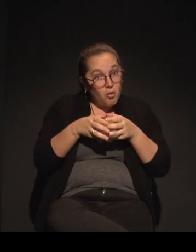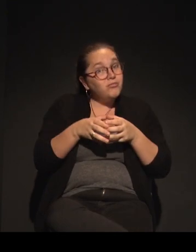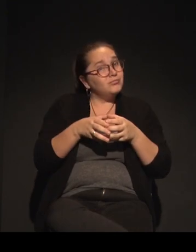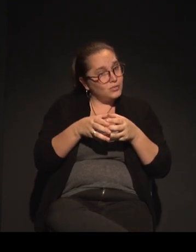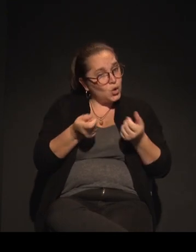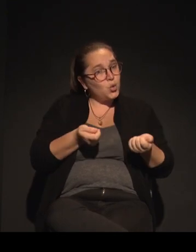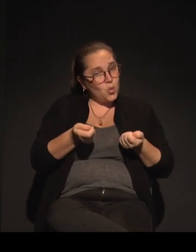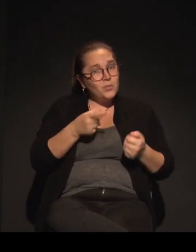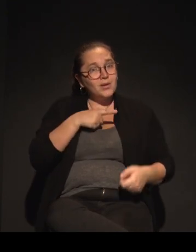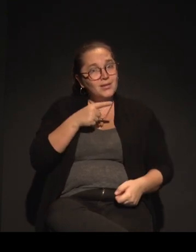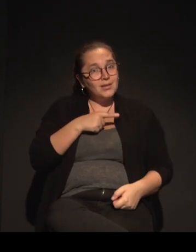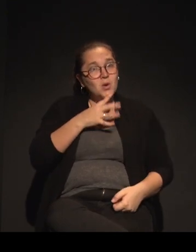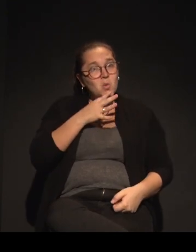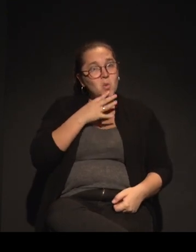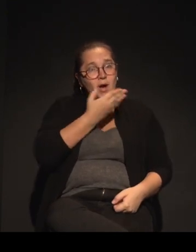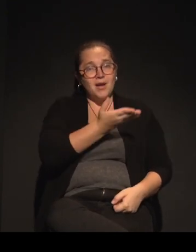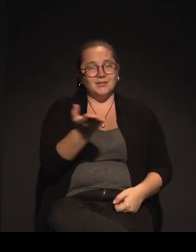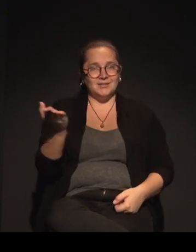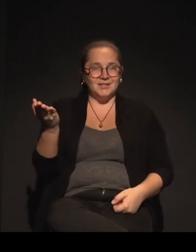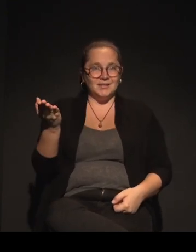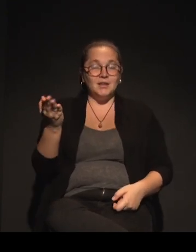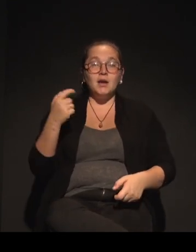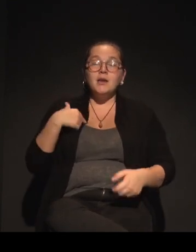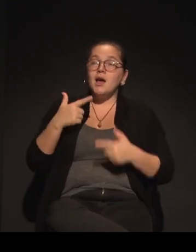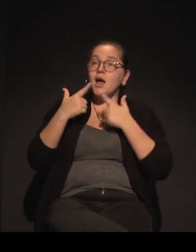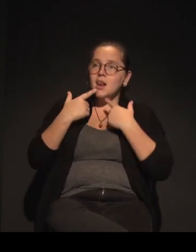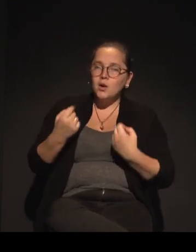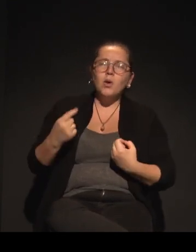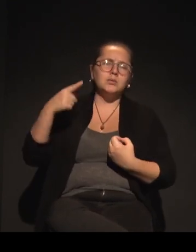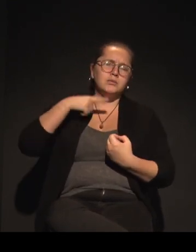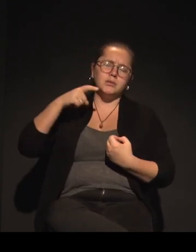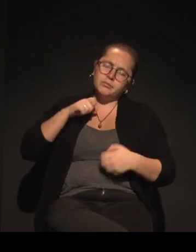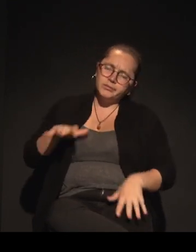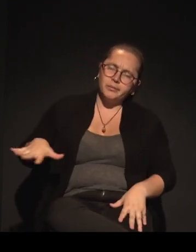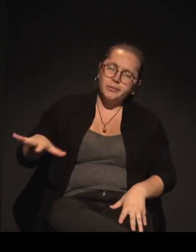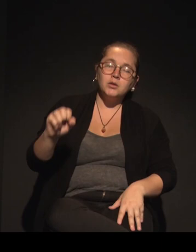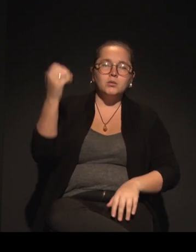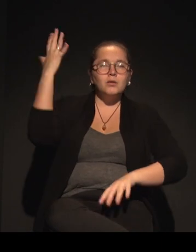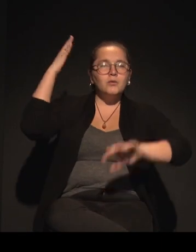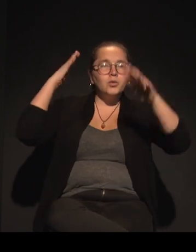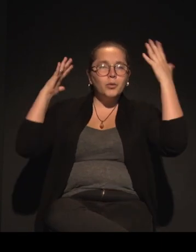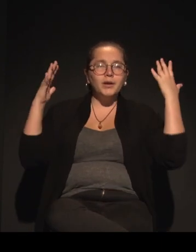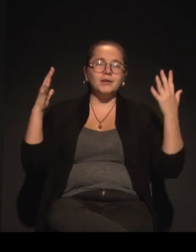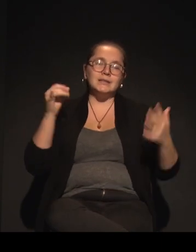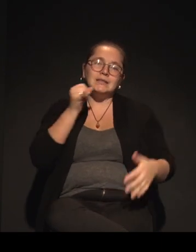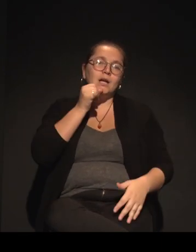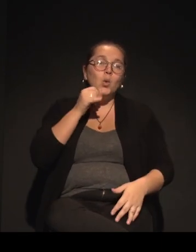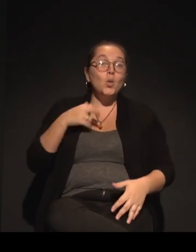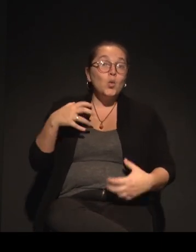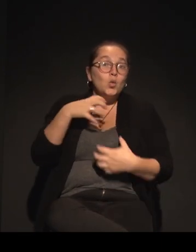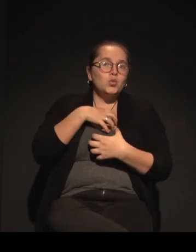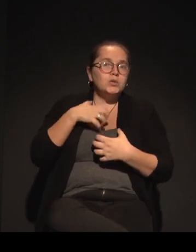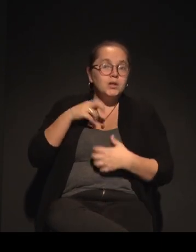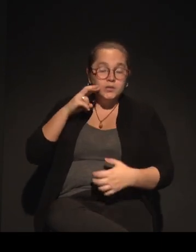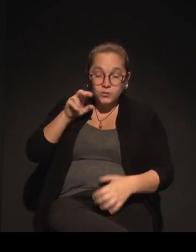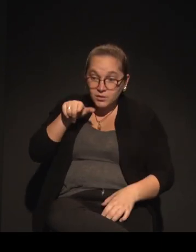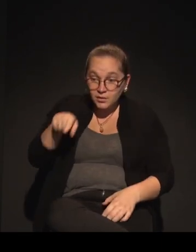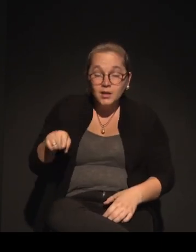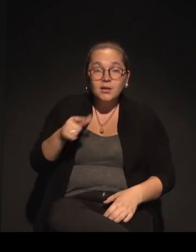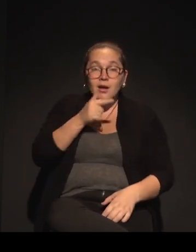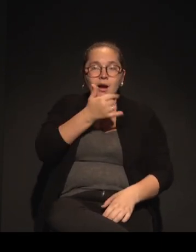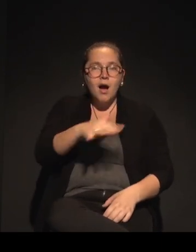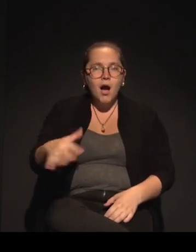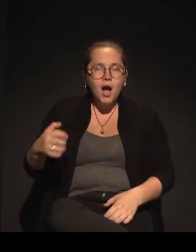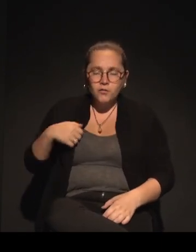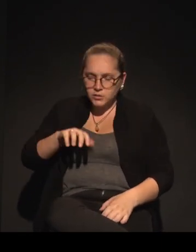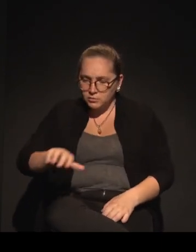linguagem também ela estava presente nesses outros espaços no top da floresta é na maneira de pegar um ouriço na maneira de tirar um povo na maneira de